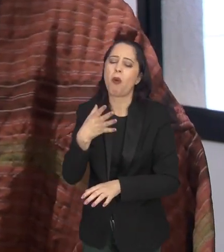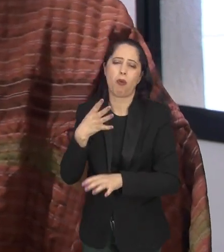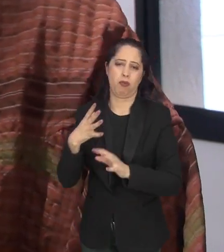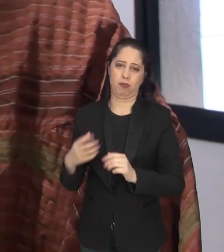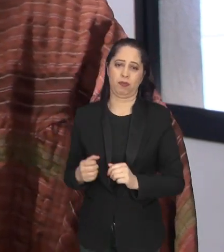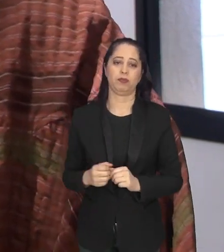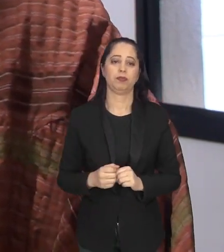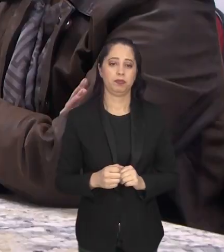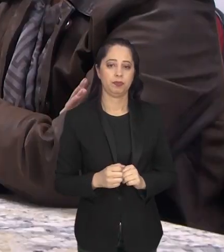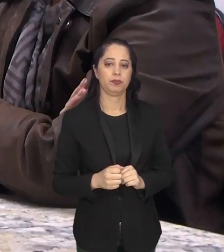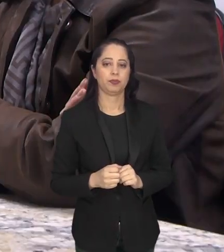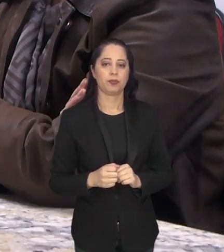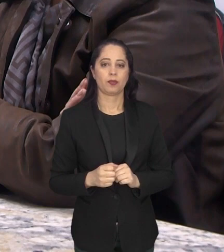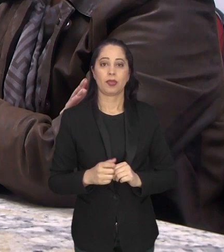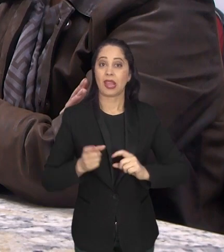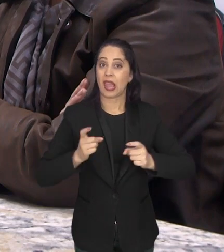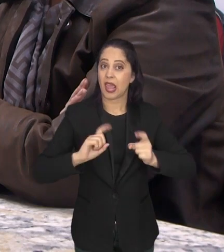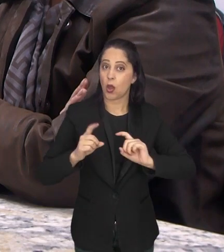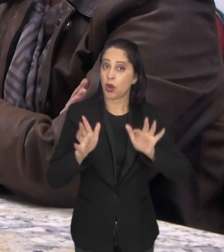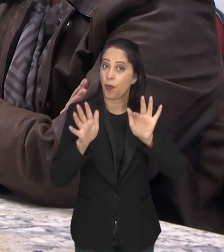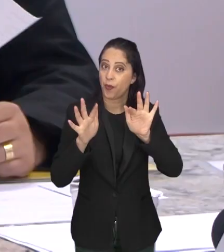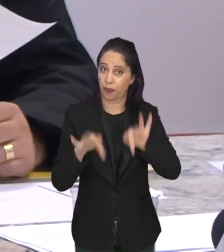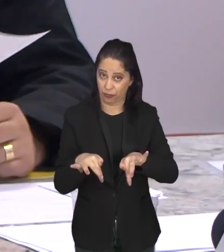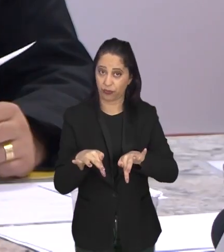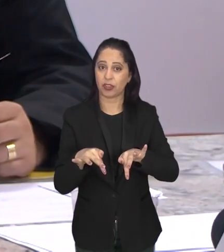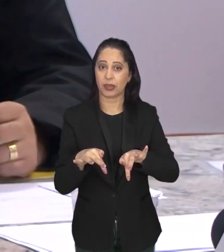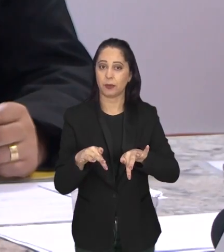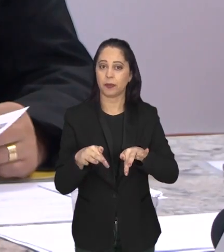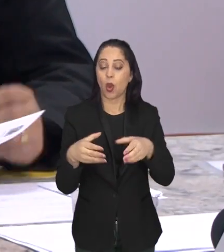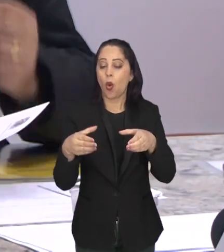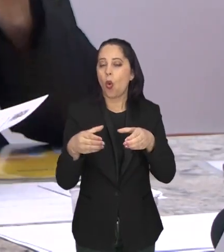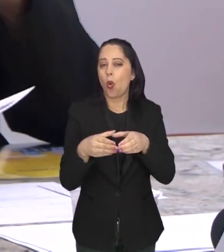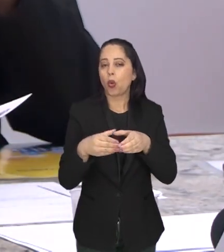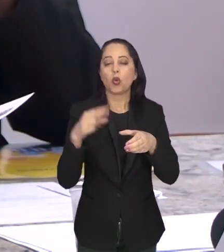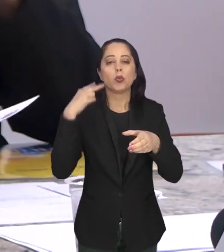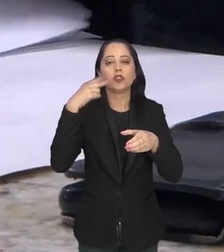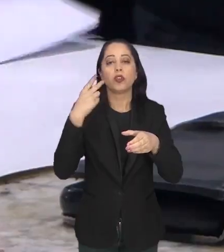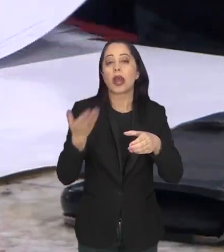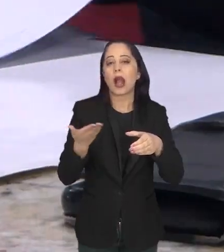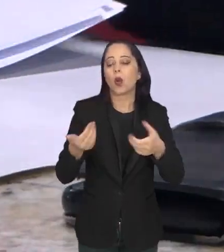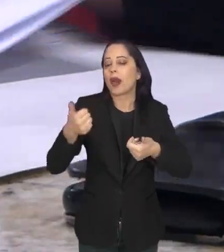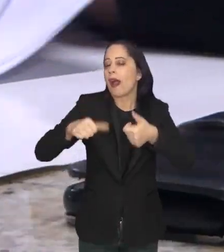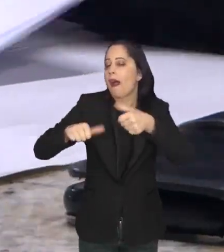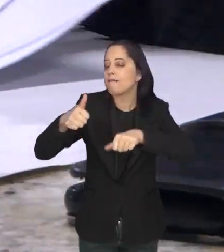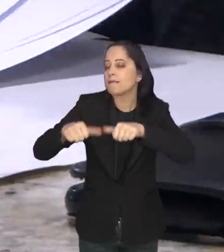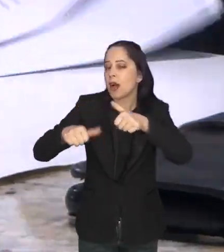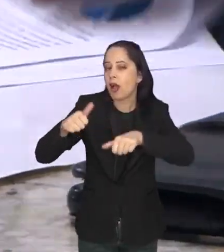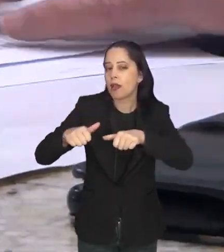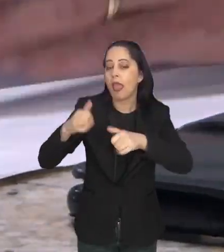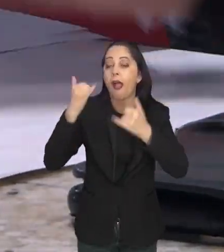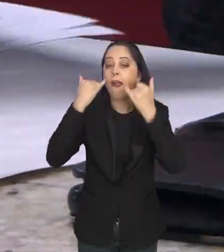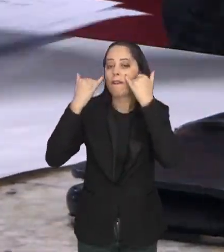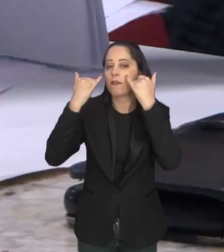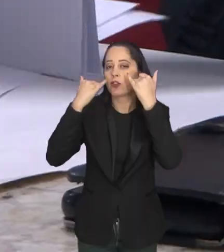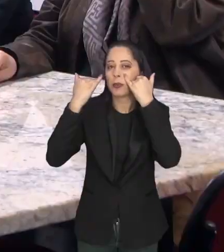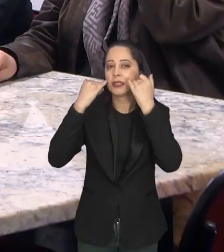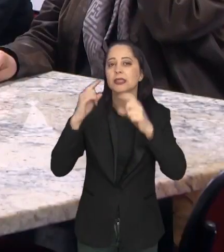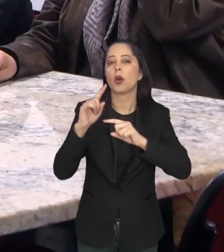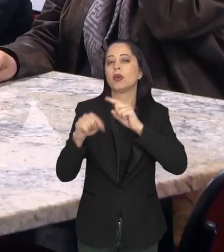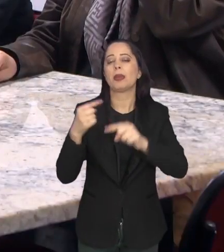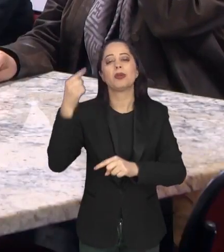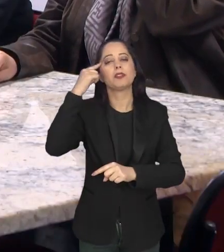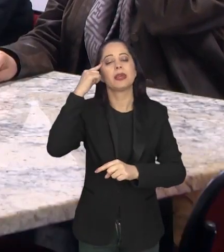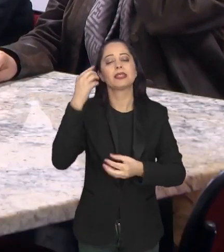só fazer bem para todo mundo. Após os debates e esclarecimentos, a comissão deve analisar as informações colhidas